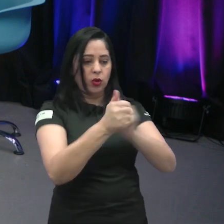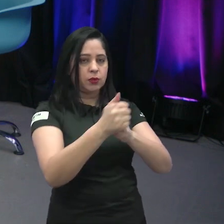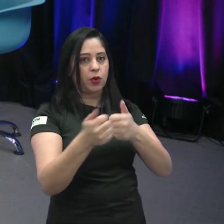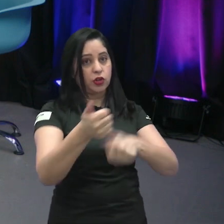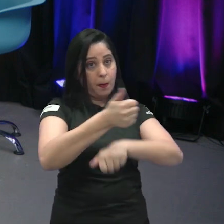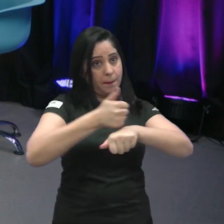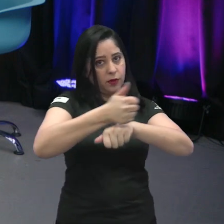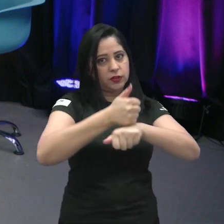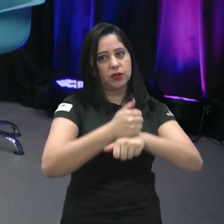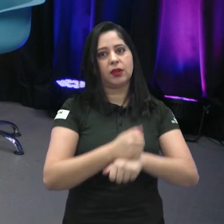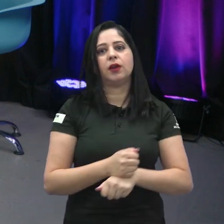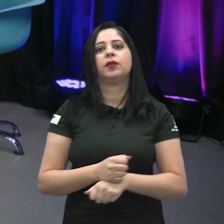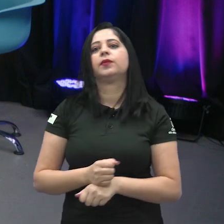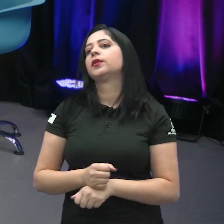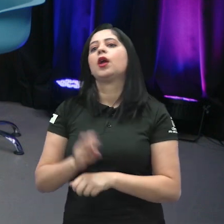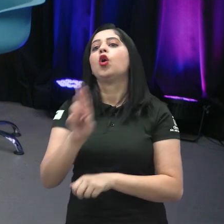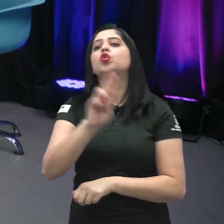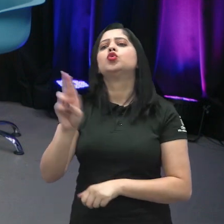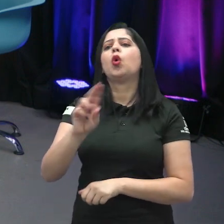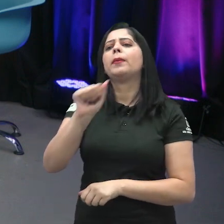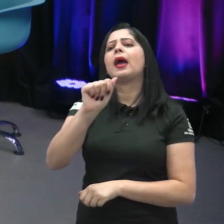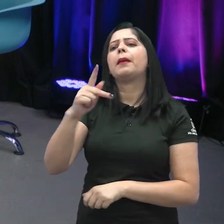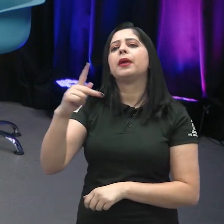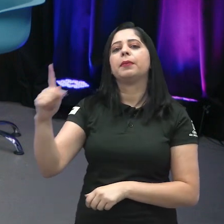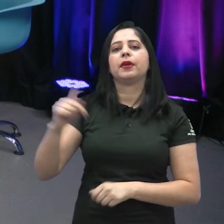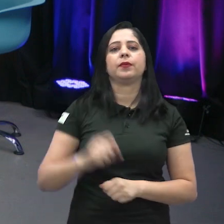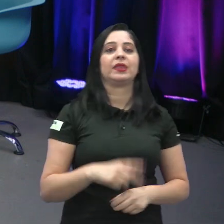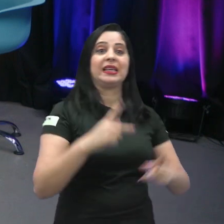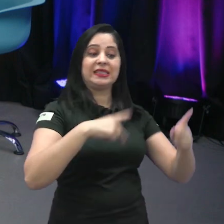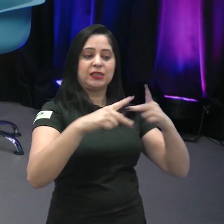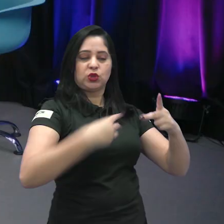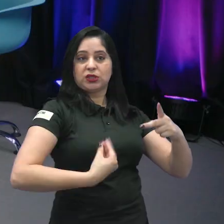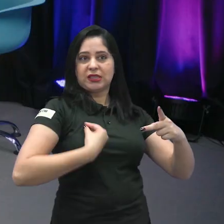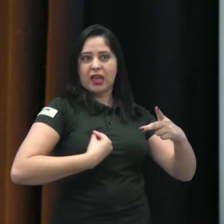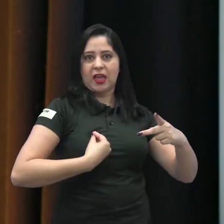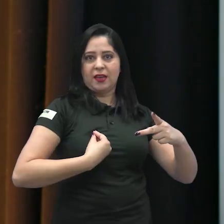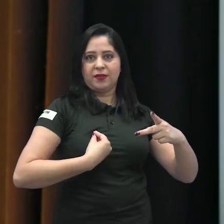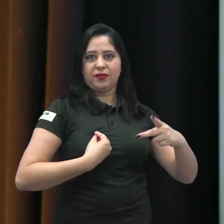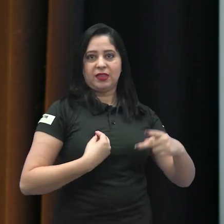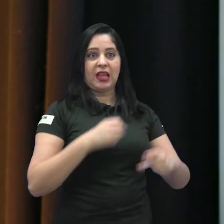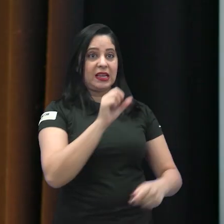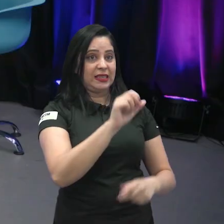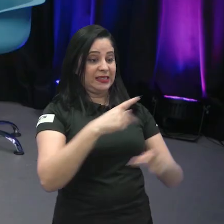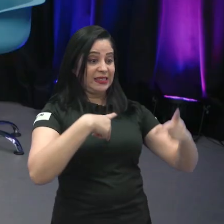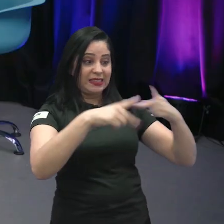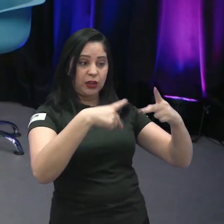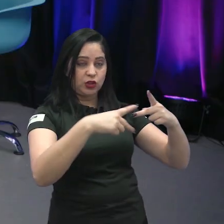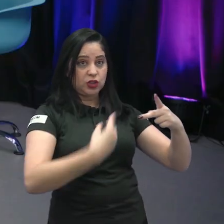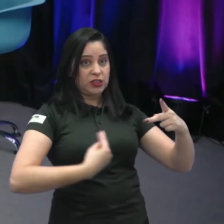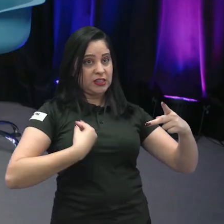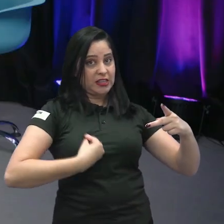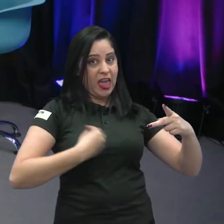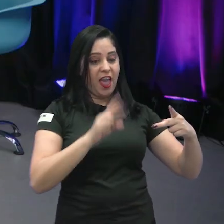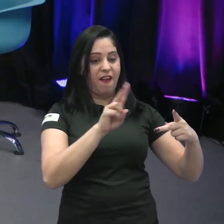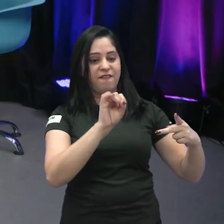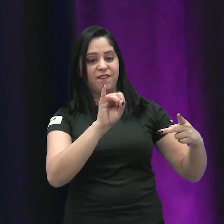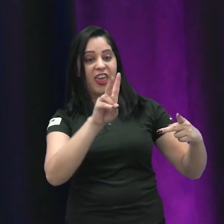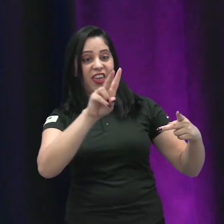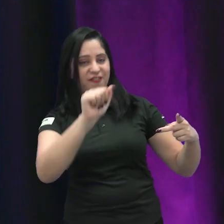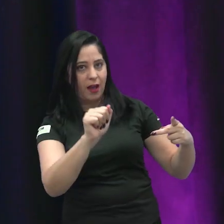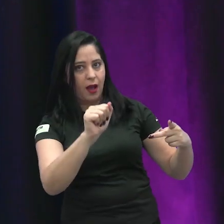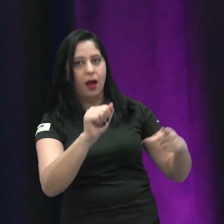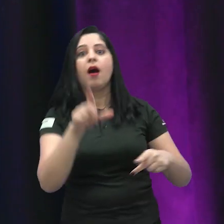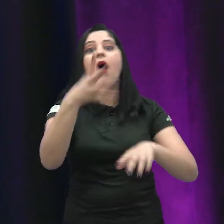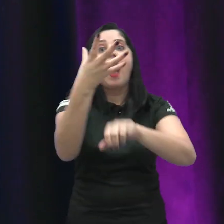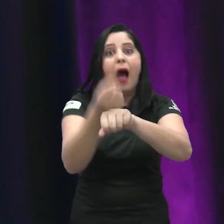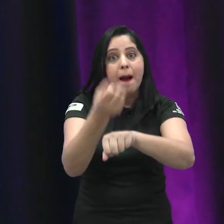sociais que nós temos dentro dos poliesportivos. Repete pra gente qual que é o nome do aplicativo? São José Viva. São José Viva, gente, abaixa o